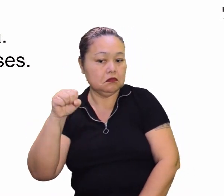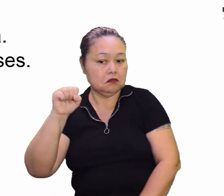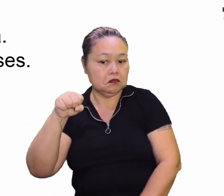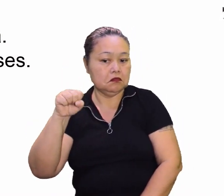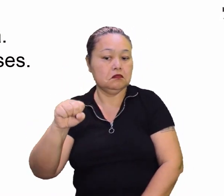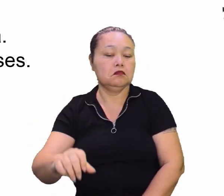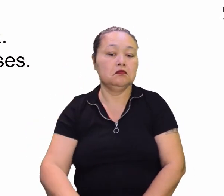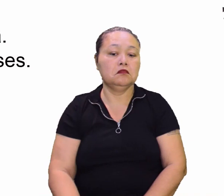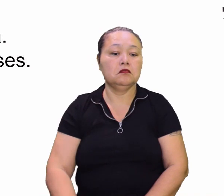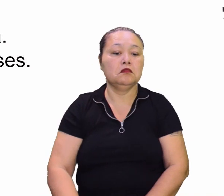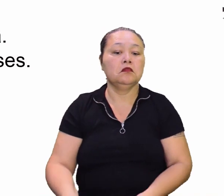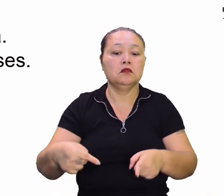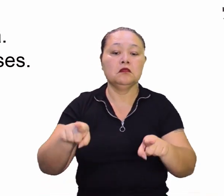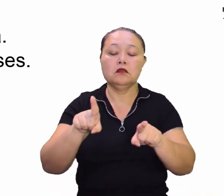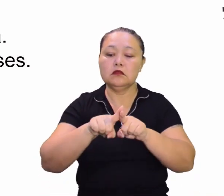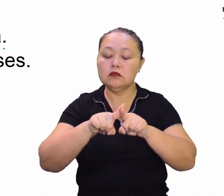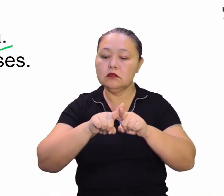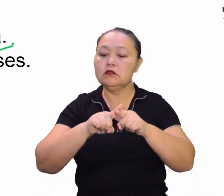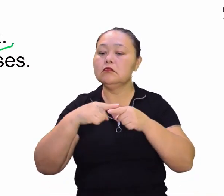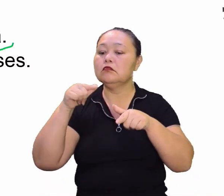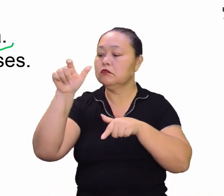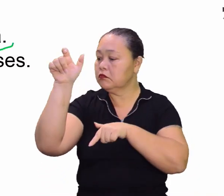obra era também disciplinada.